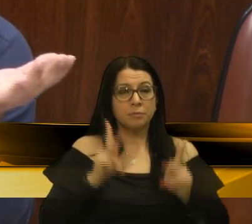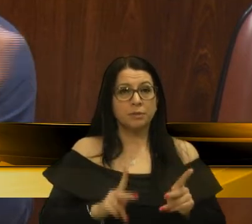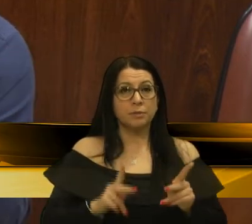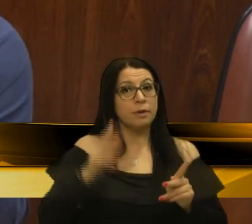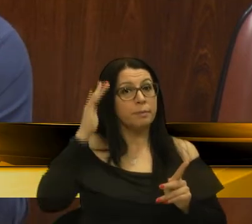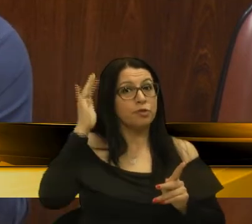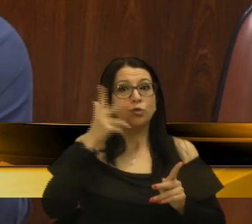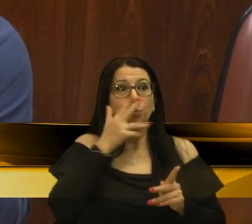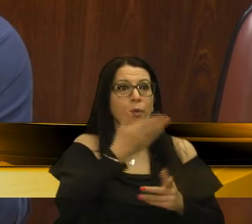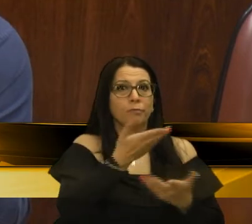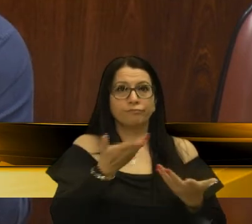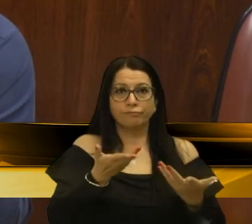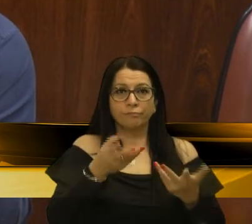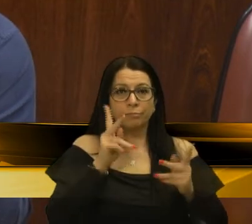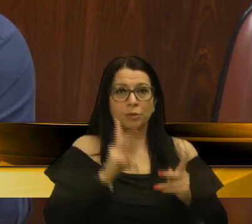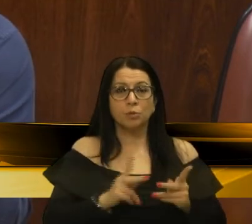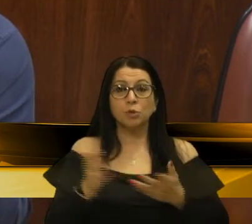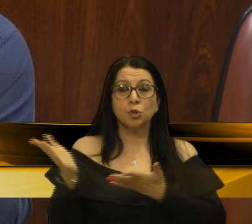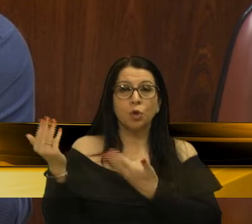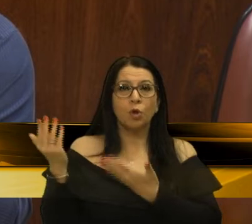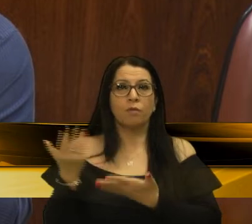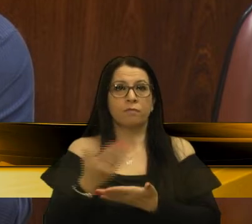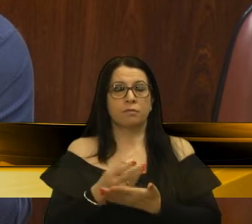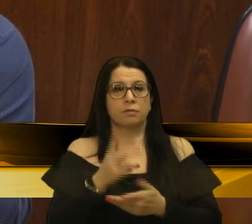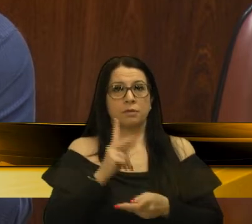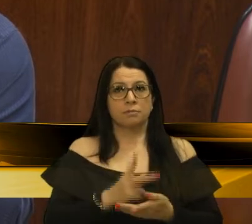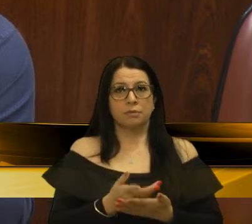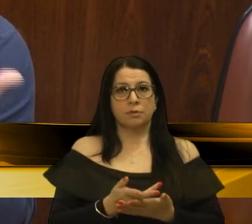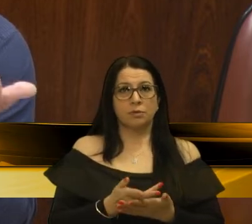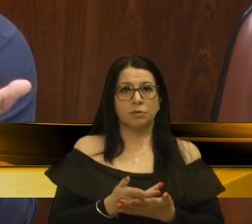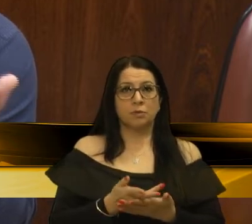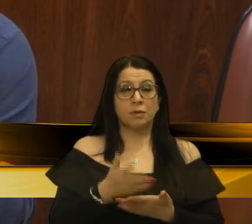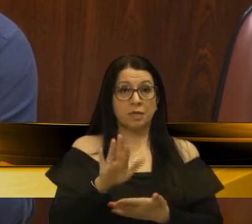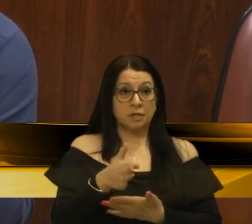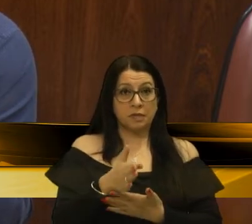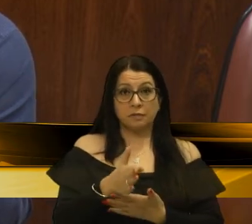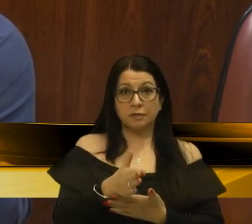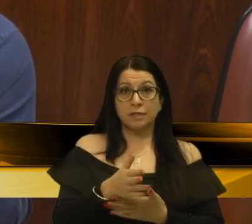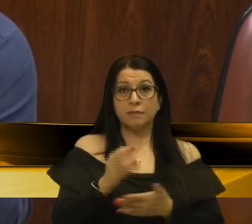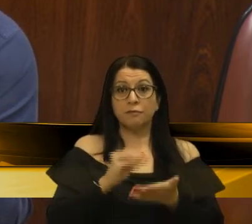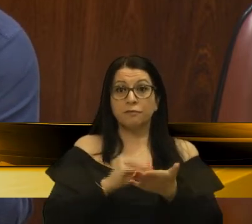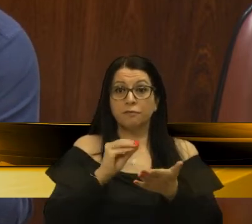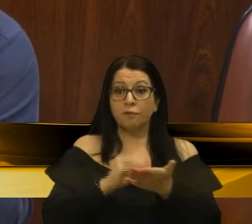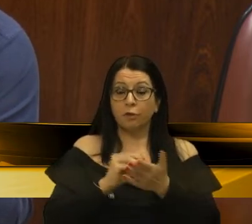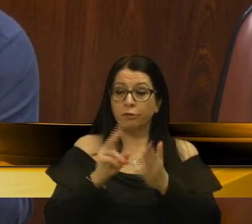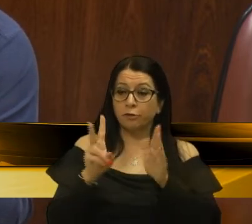nessas condições, pessoas novas, pessoas aí que estão, às vezes por imprudência de